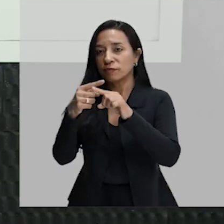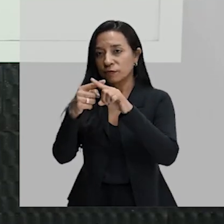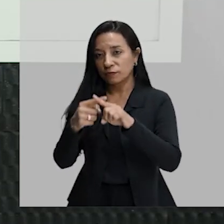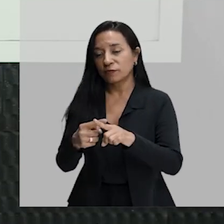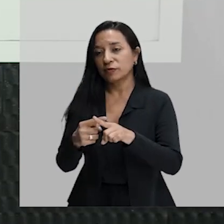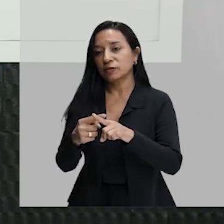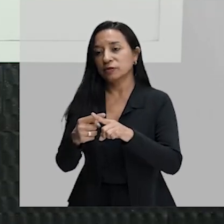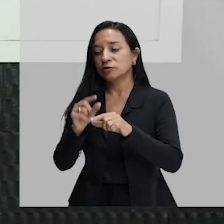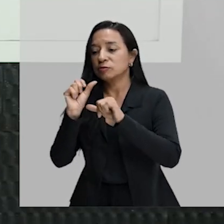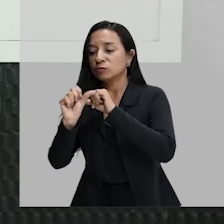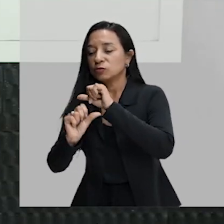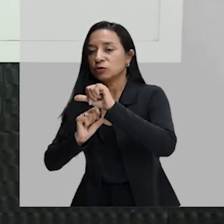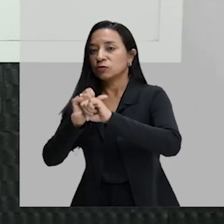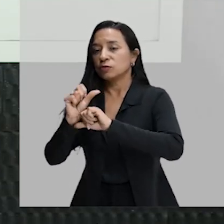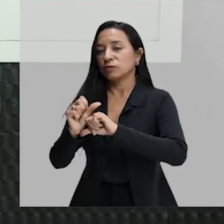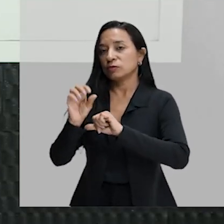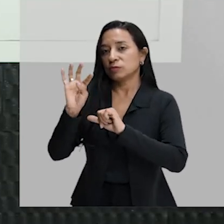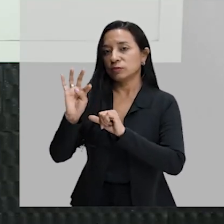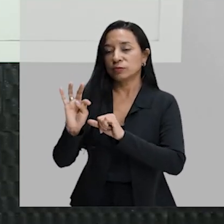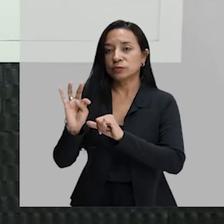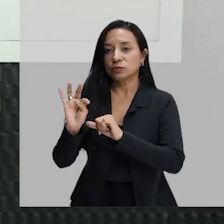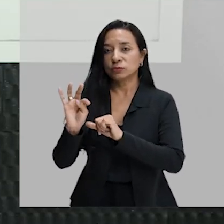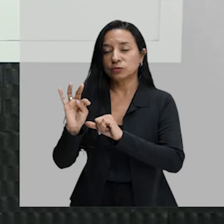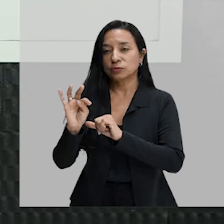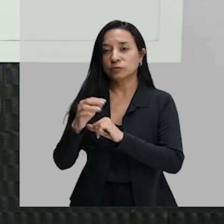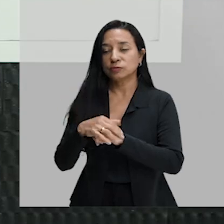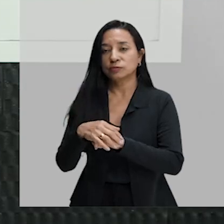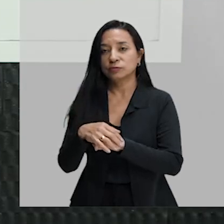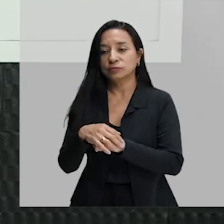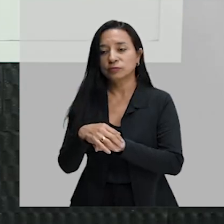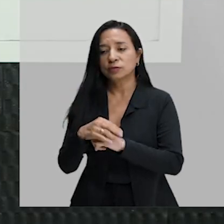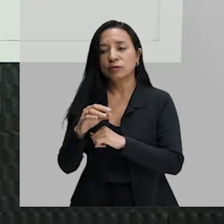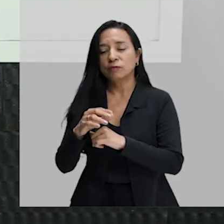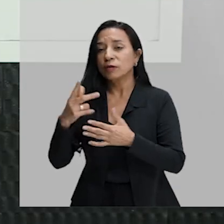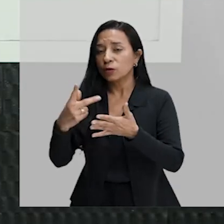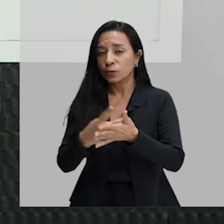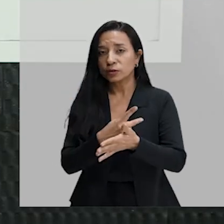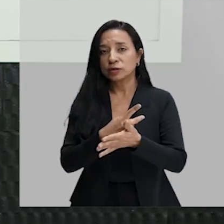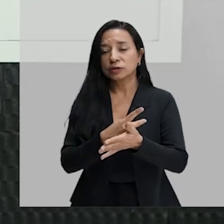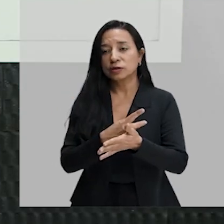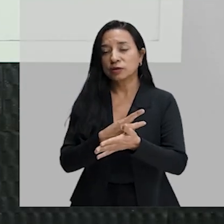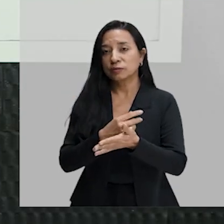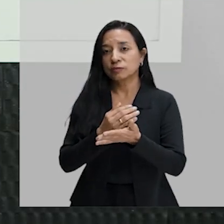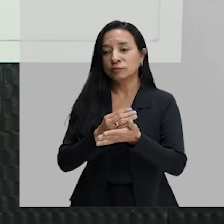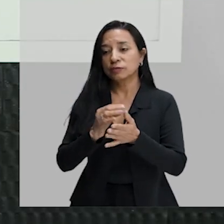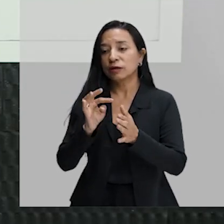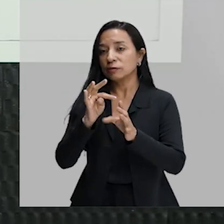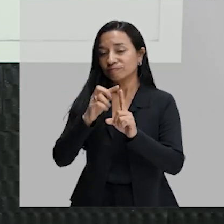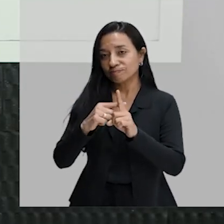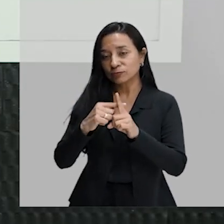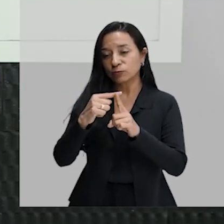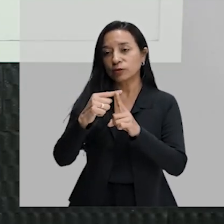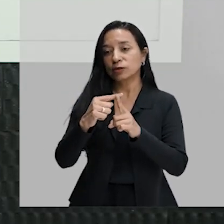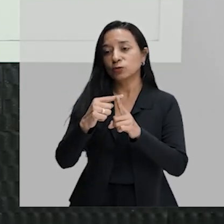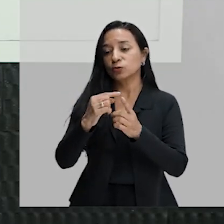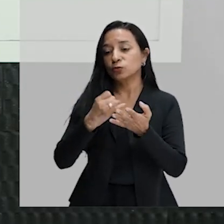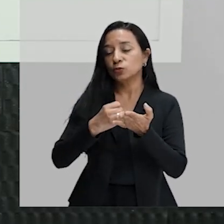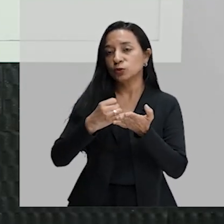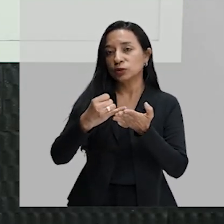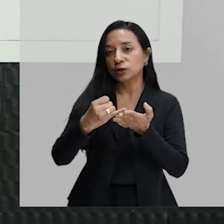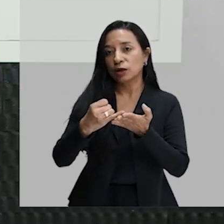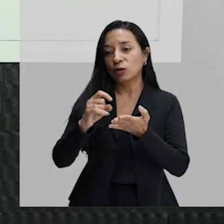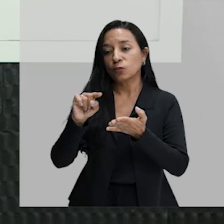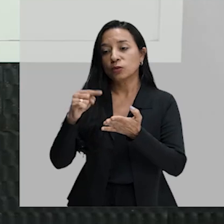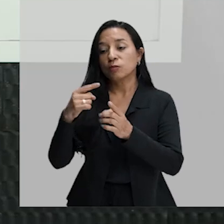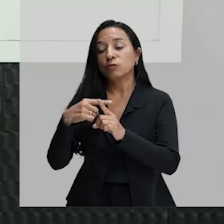que vai acontecer, né? Sai de uma temperatura inicial para uma temperatura T final. A do recipiente, ó, a variação de volume